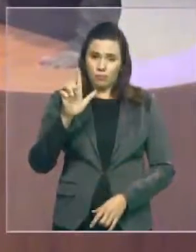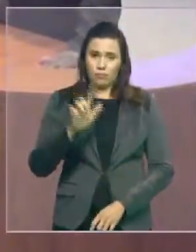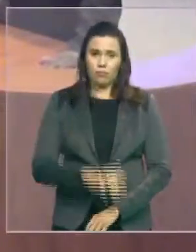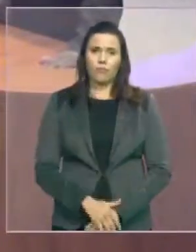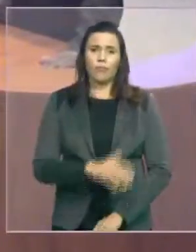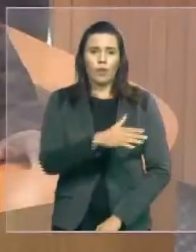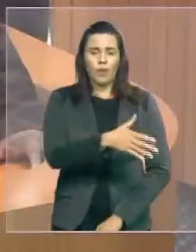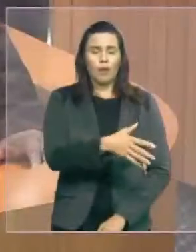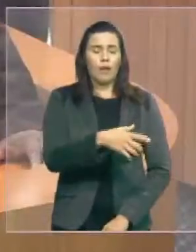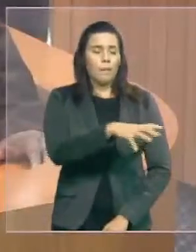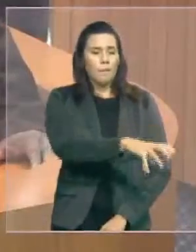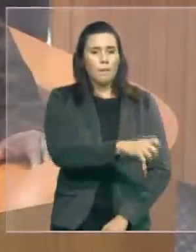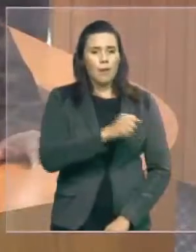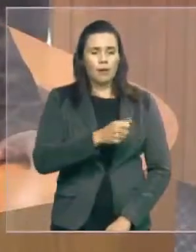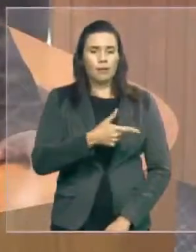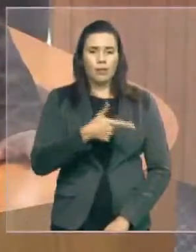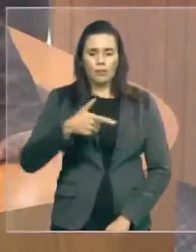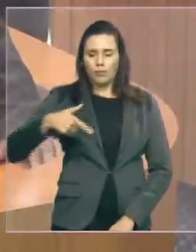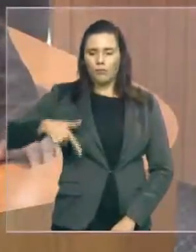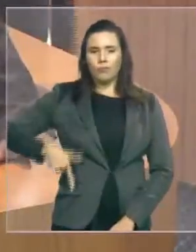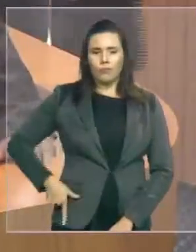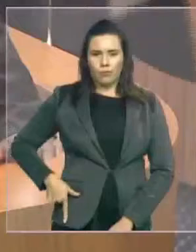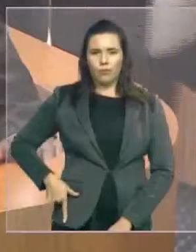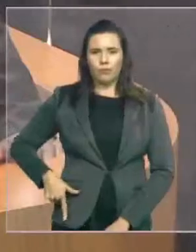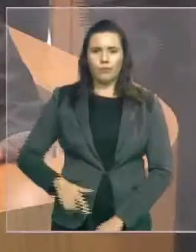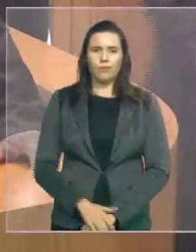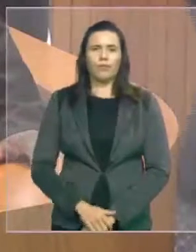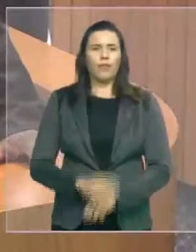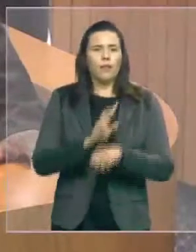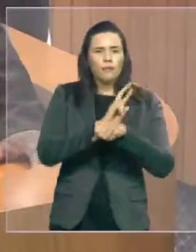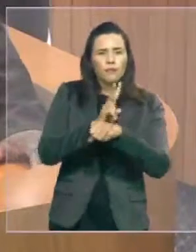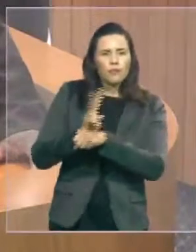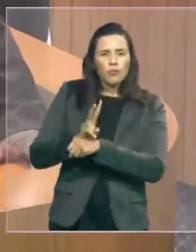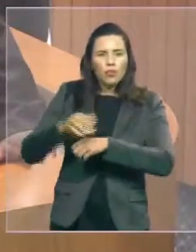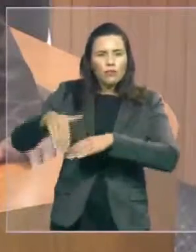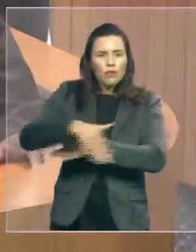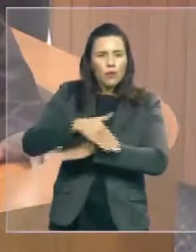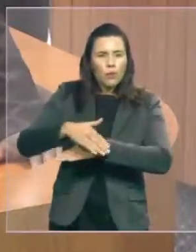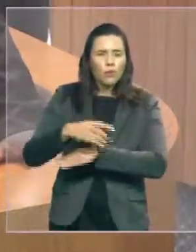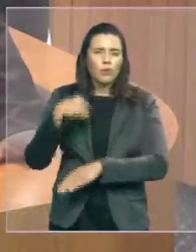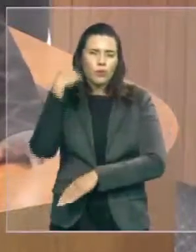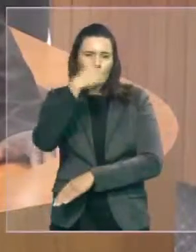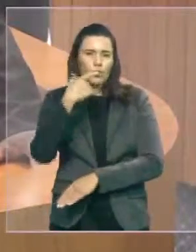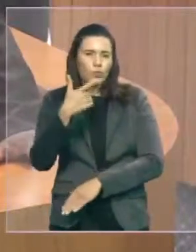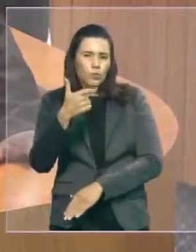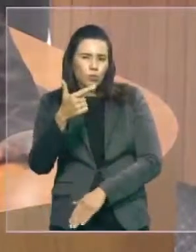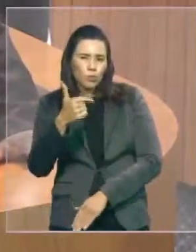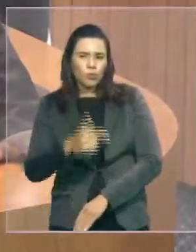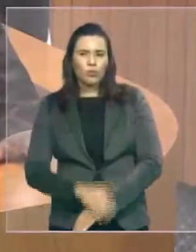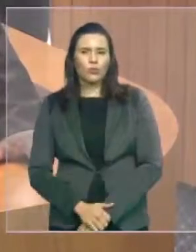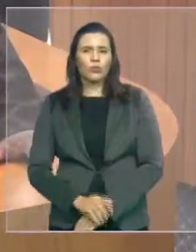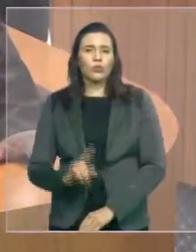cintura, patrulhava as ruas durante 12 horas, voltava para outro quartel e devolvia a arma.